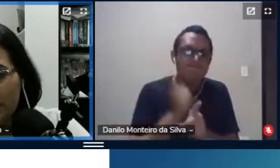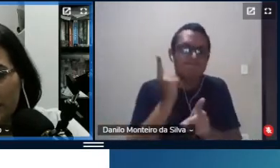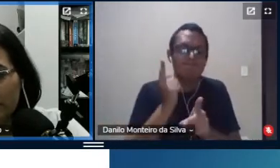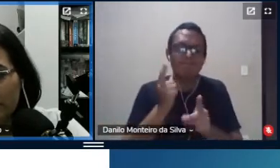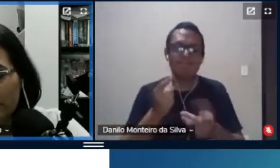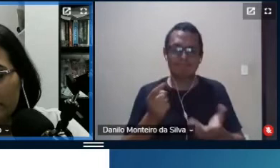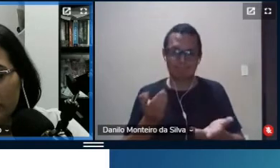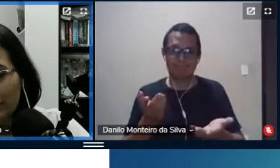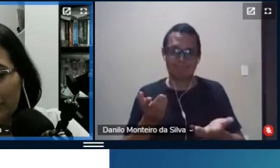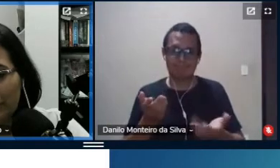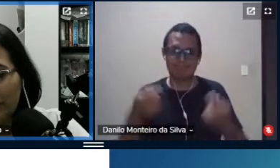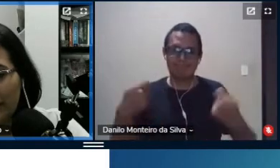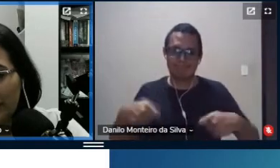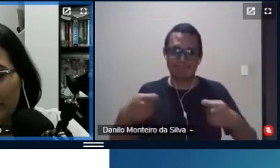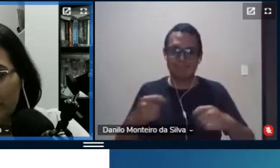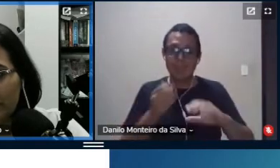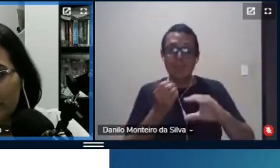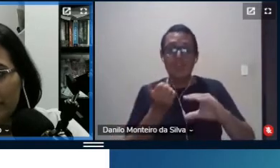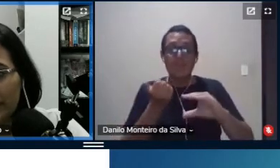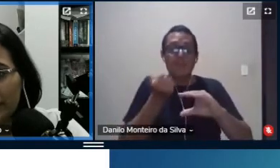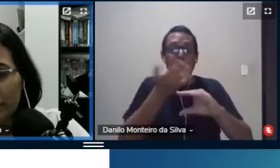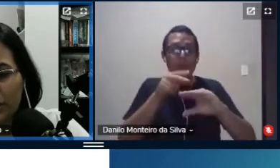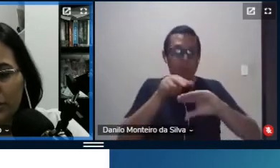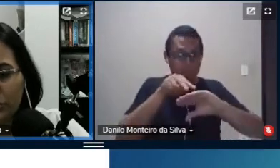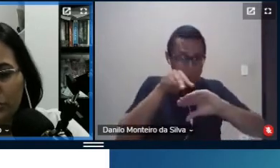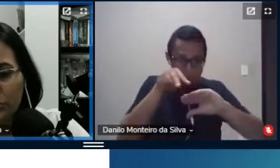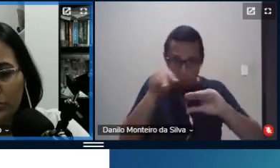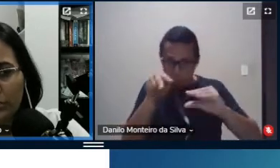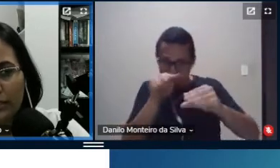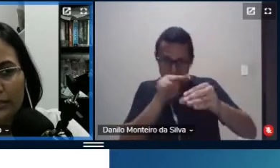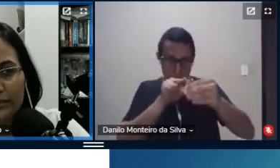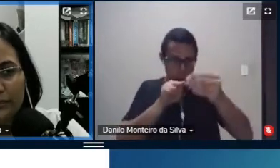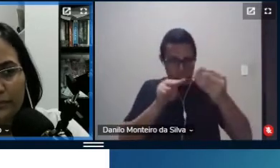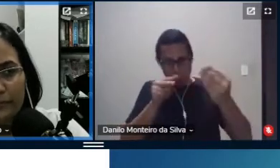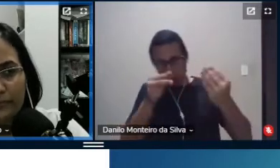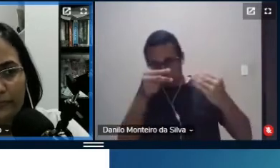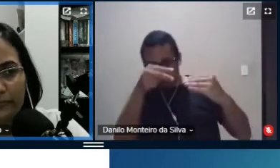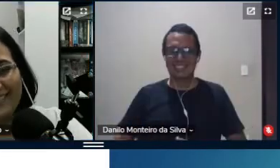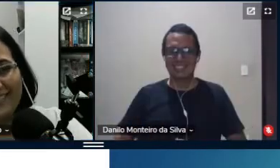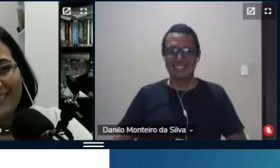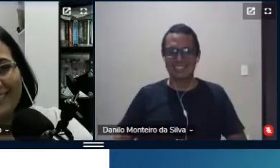ó, tá vendo? Não dá pra ver nada, ó. Externamente tá tudo beleza.